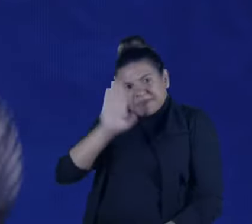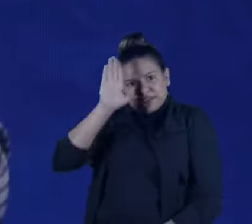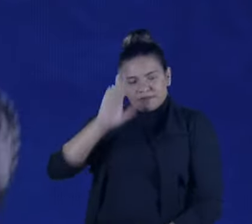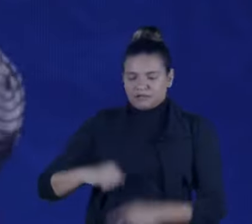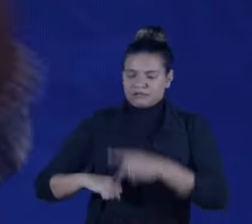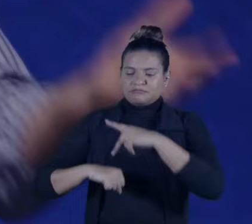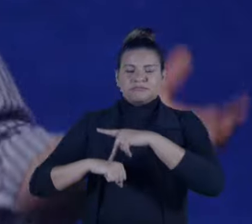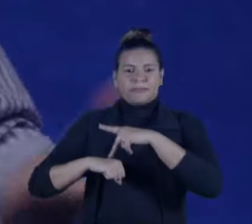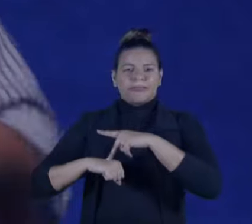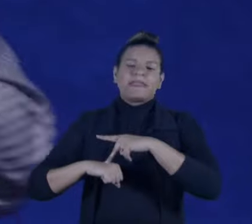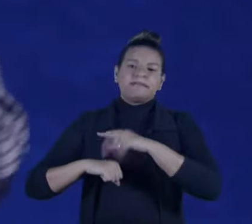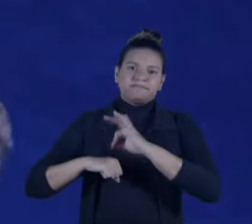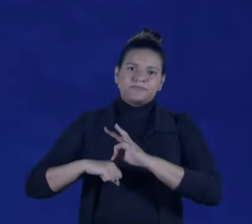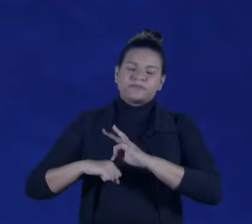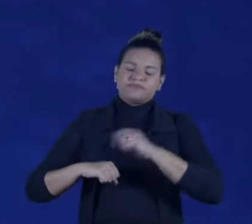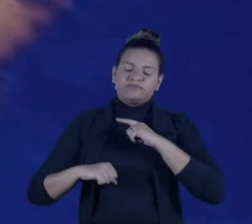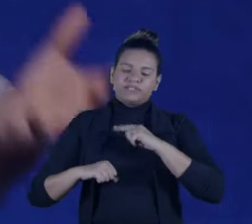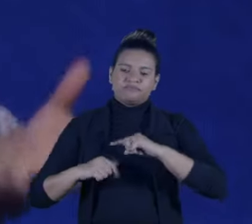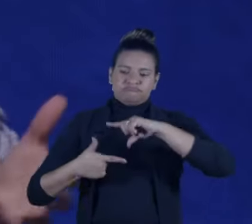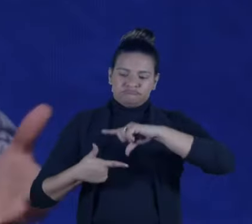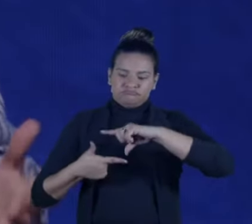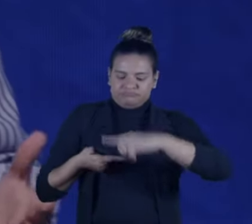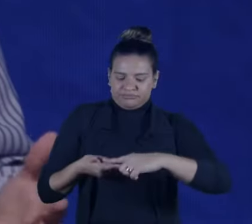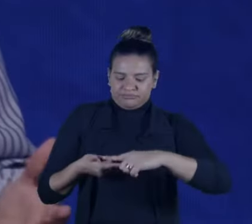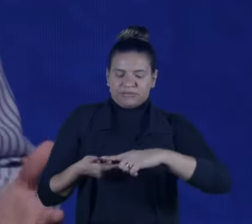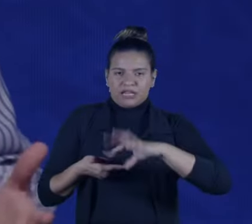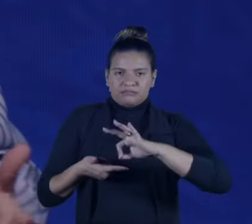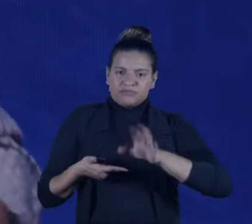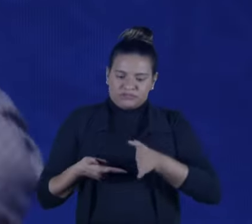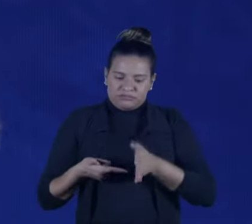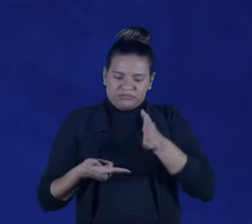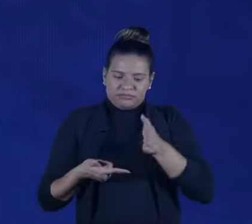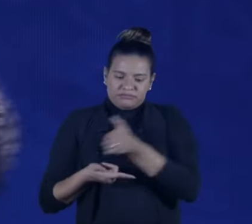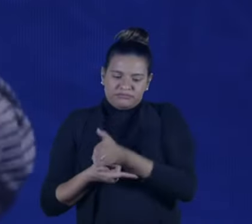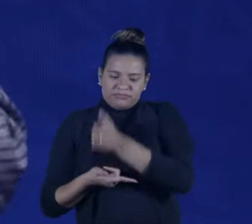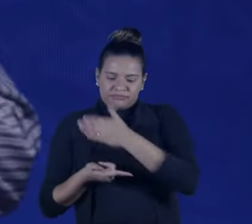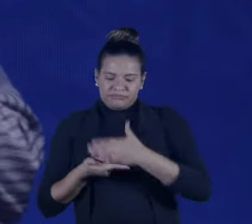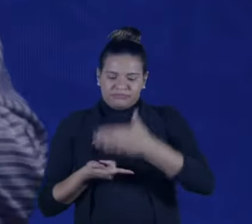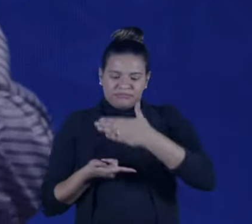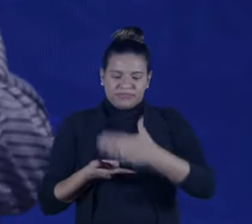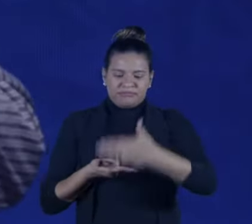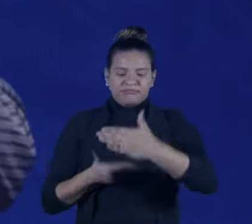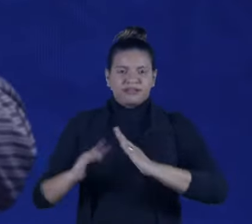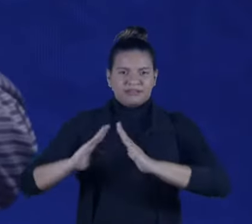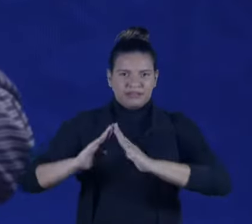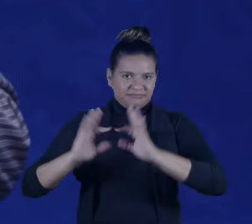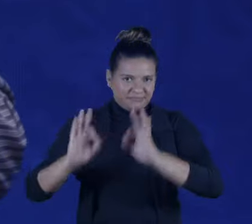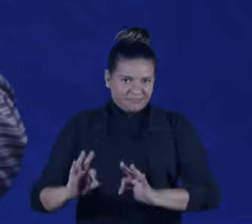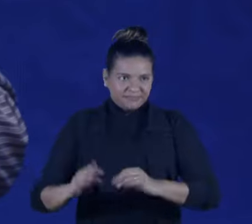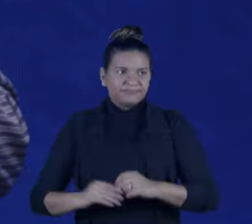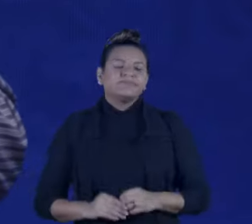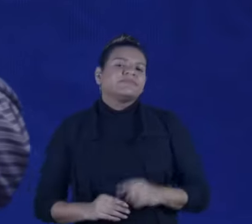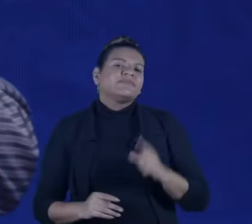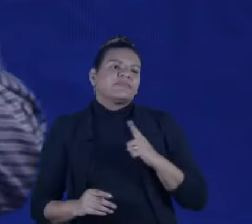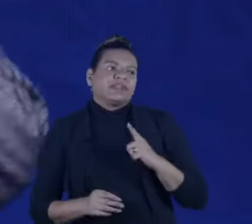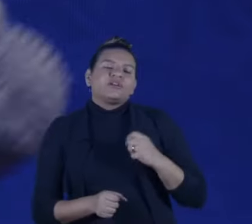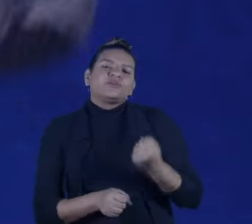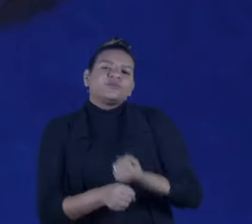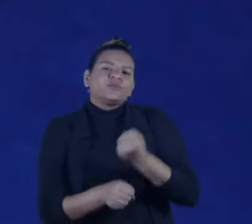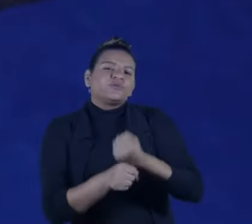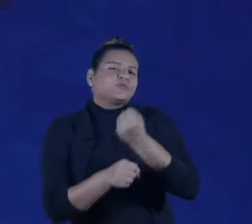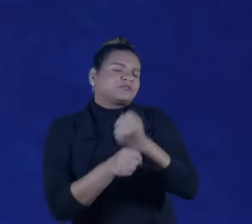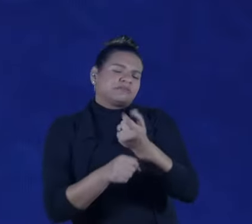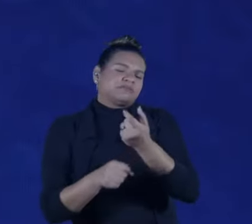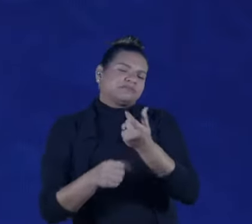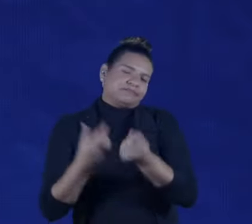colocadas, né? E aí você tinha o gabarito da casa. Algumas construções tinham mais do que uma pedra